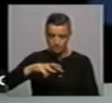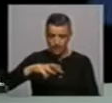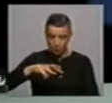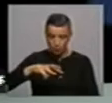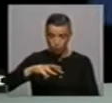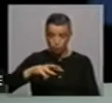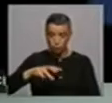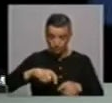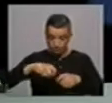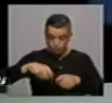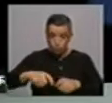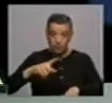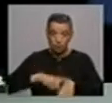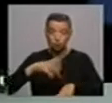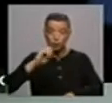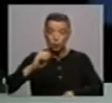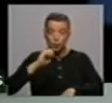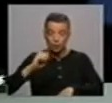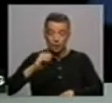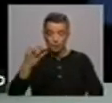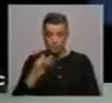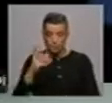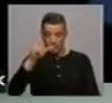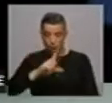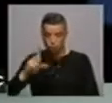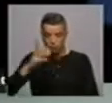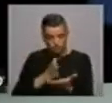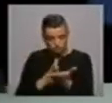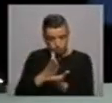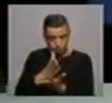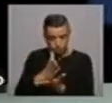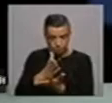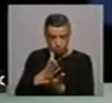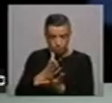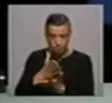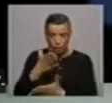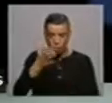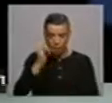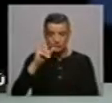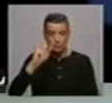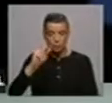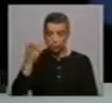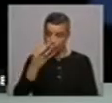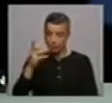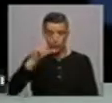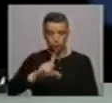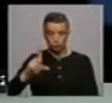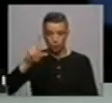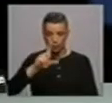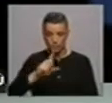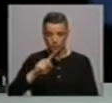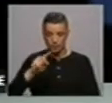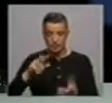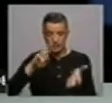é mais ou menos o mesmo que cobrir a distância de Porto a Lisboa, em linha reta, em apenas 12 minutos. E, portanto, este será o ritmo